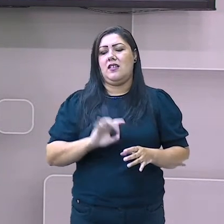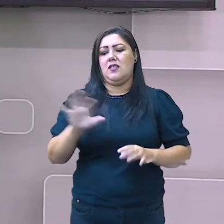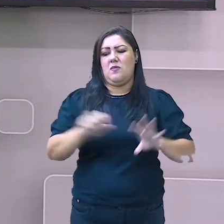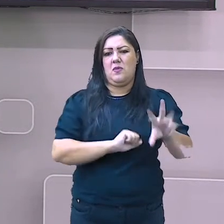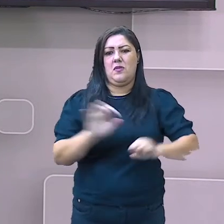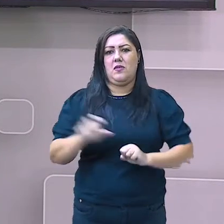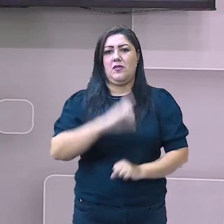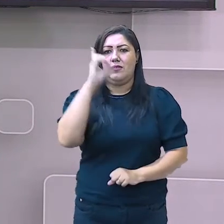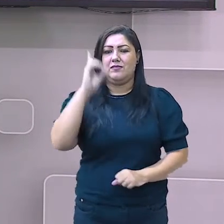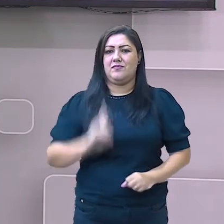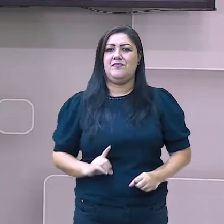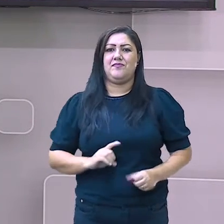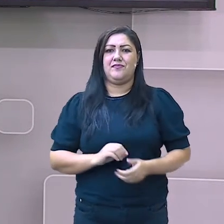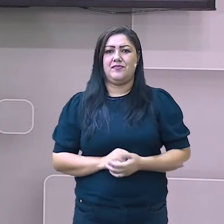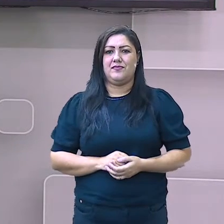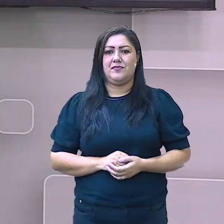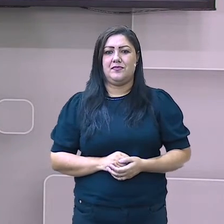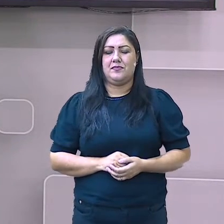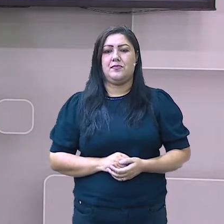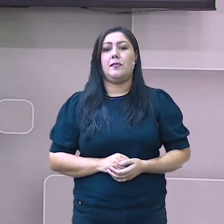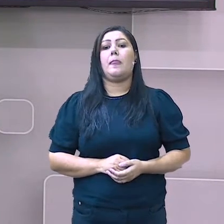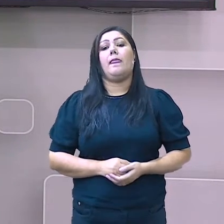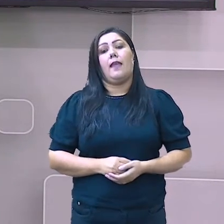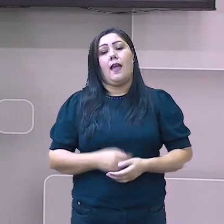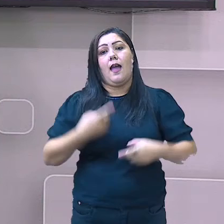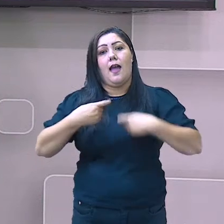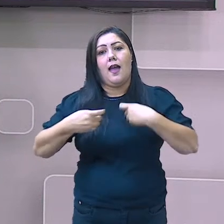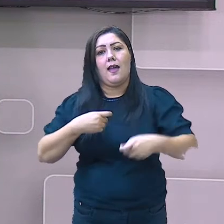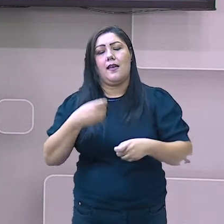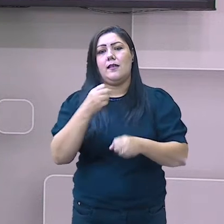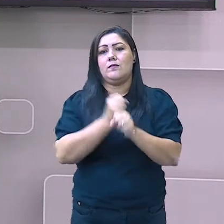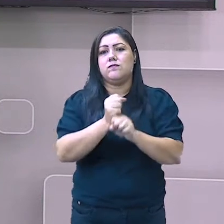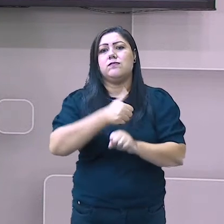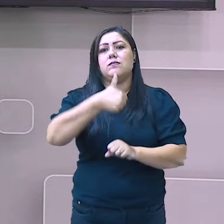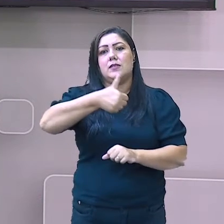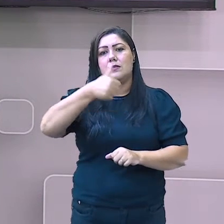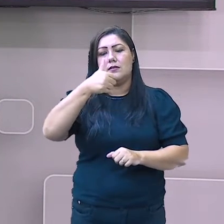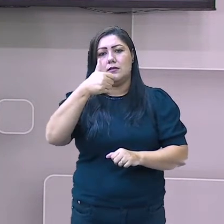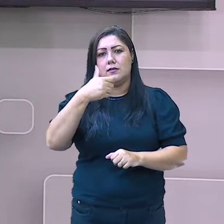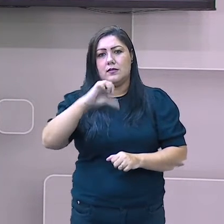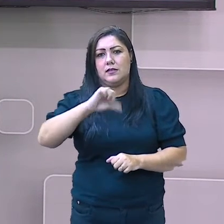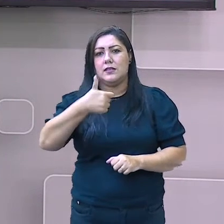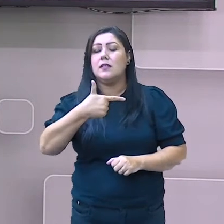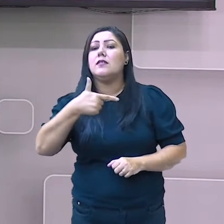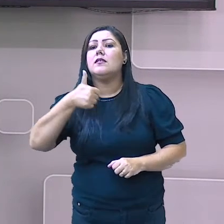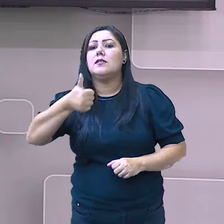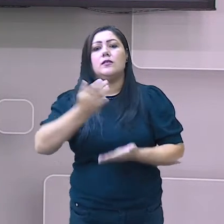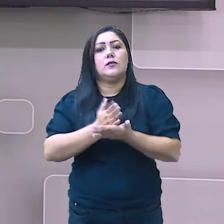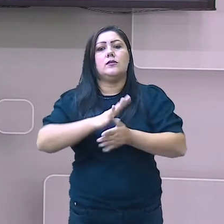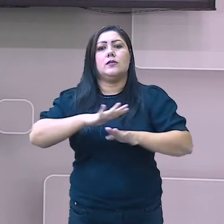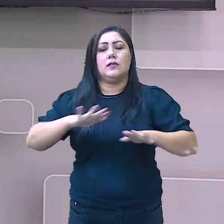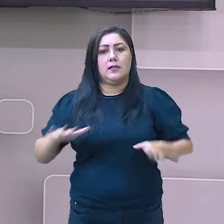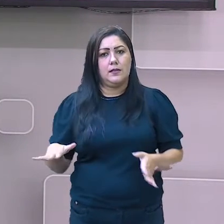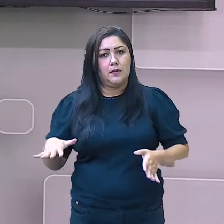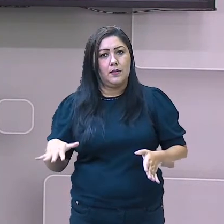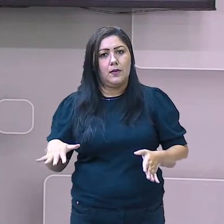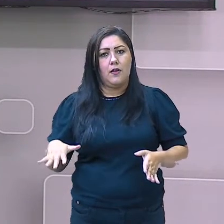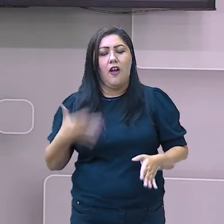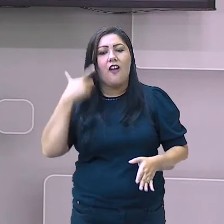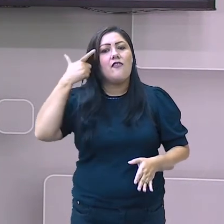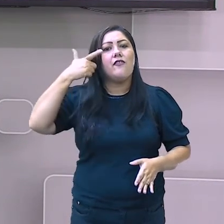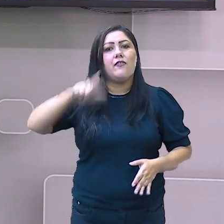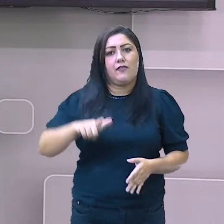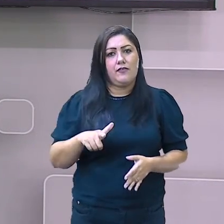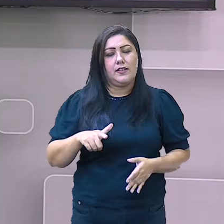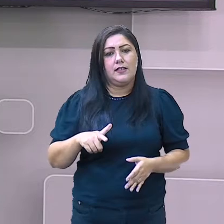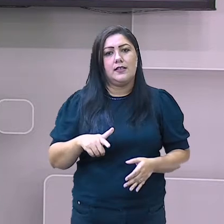terminou em 1921 com a vitória do Exército Vermelho e a sobrevivência do Estado Socialista.